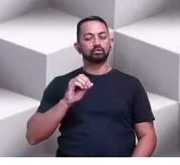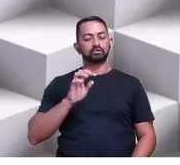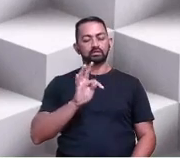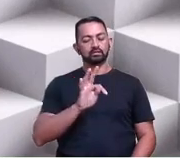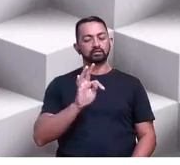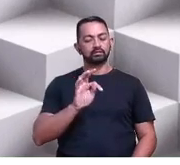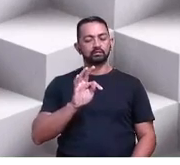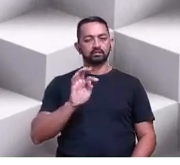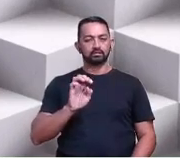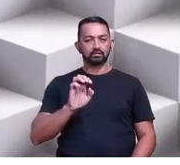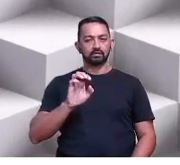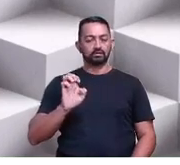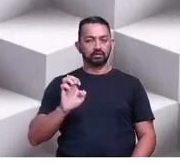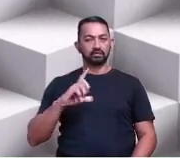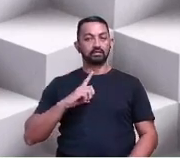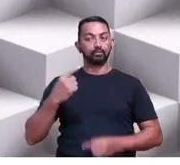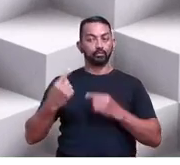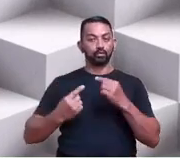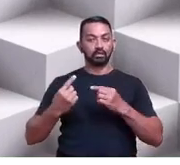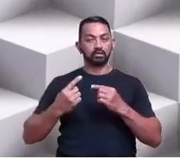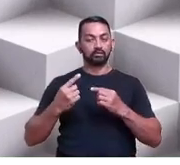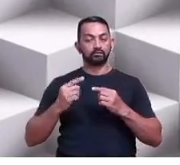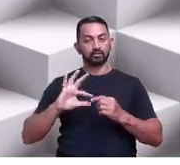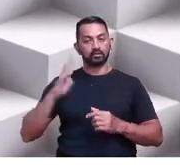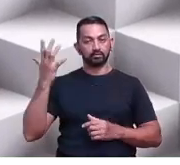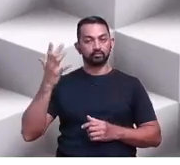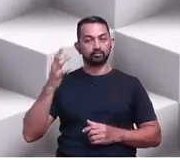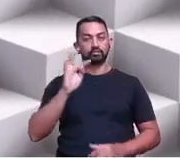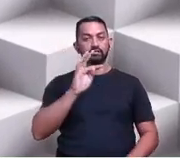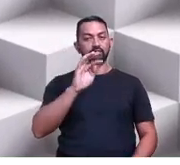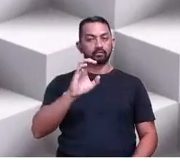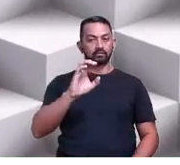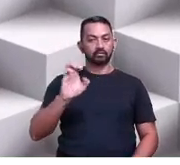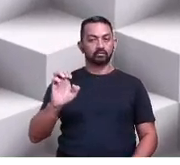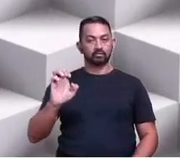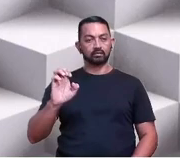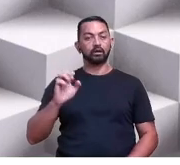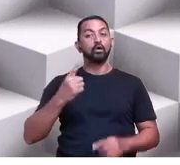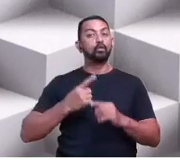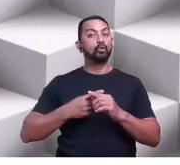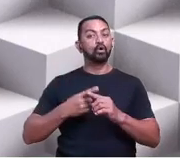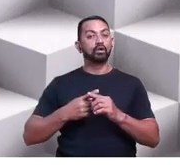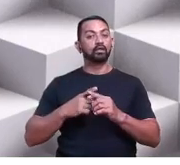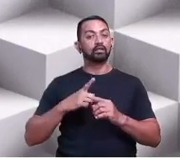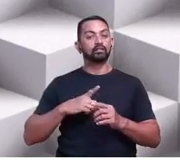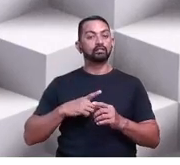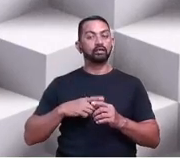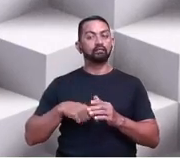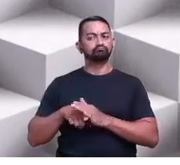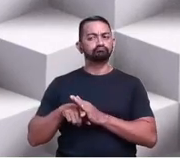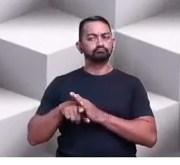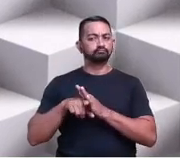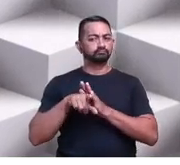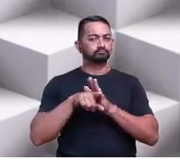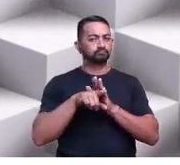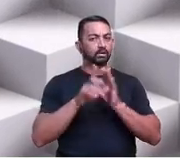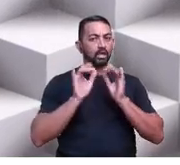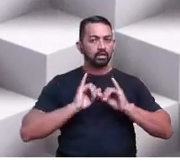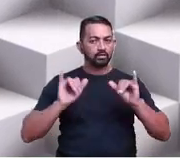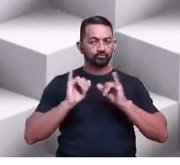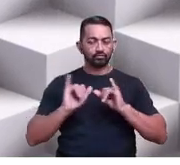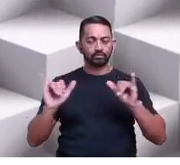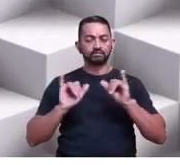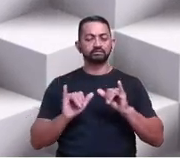aí essa questão política está acontecendo no Tribunal de Contas aqui do Estado, porque o Tribunal está fazendo um fechamento